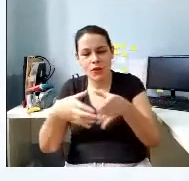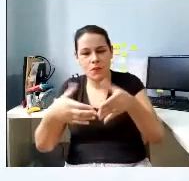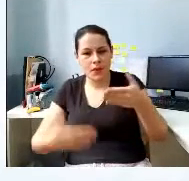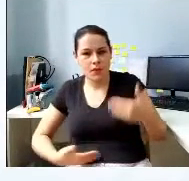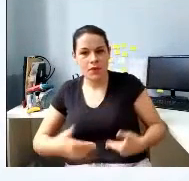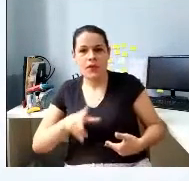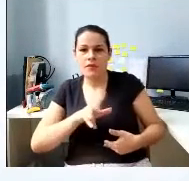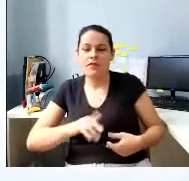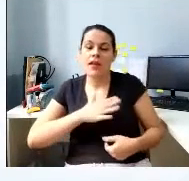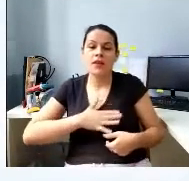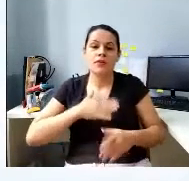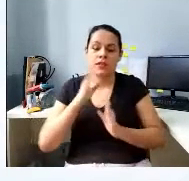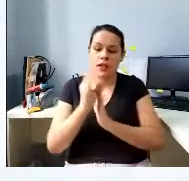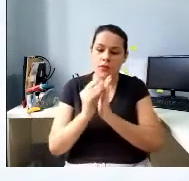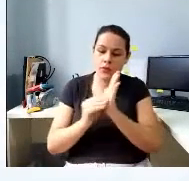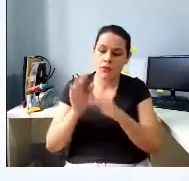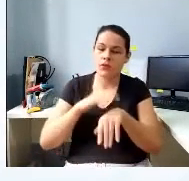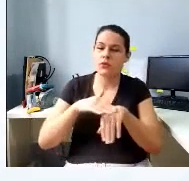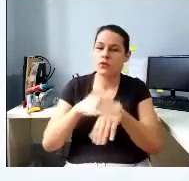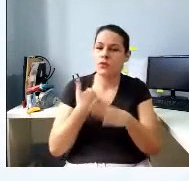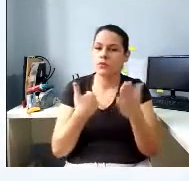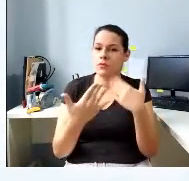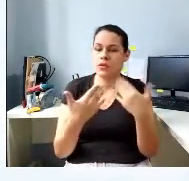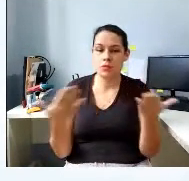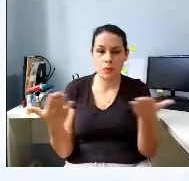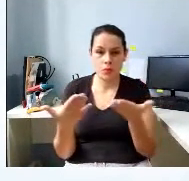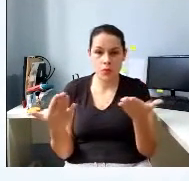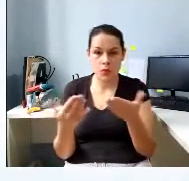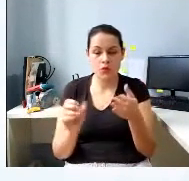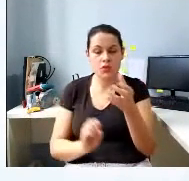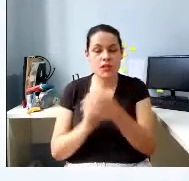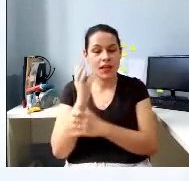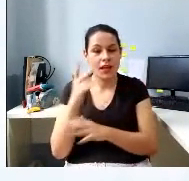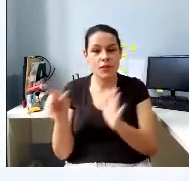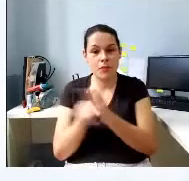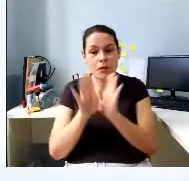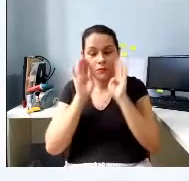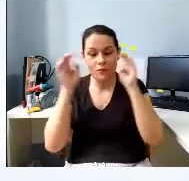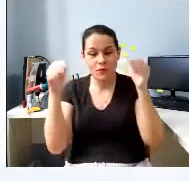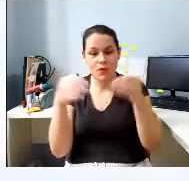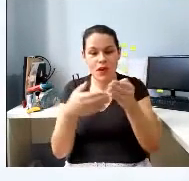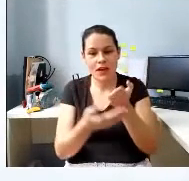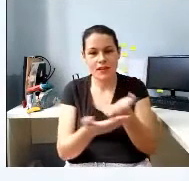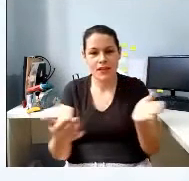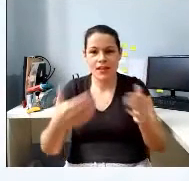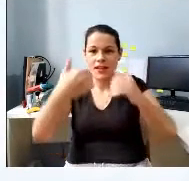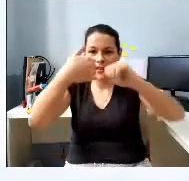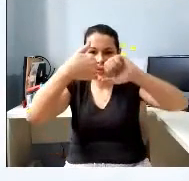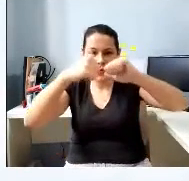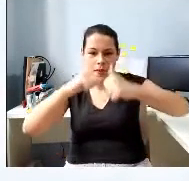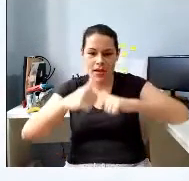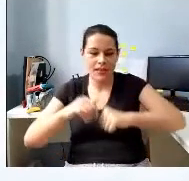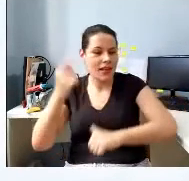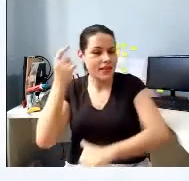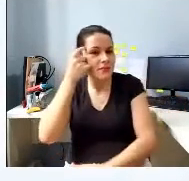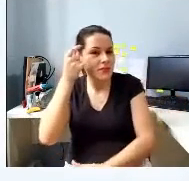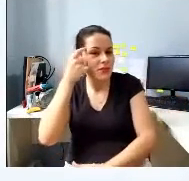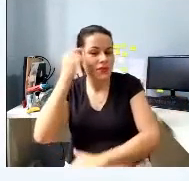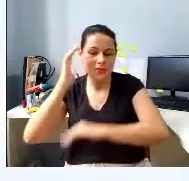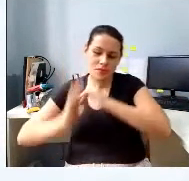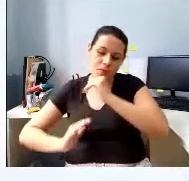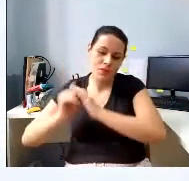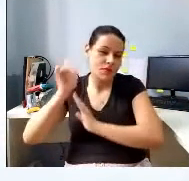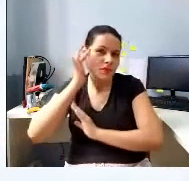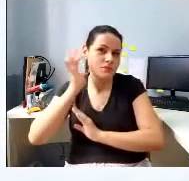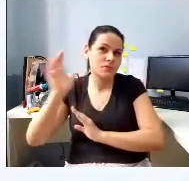esse conteúdo, porque é feito para eles e com uma análise por pessoas, por pensadores aqui